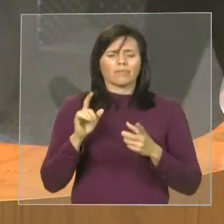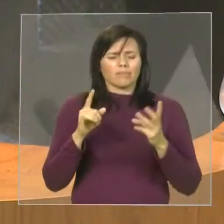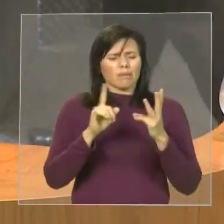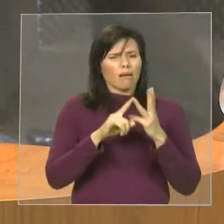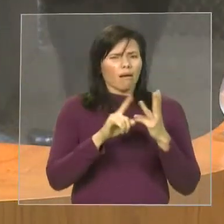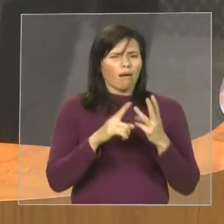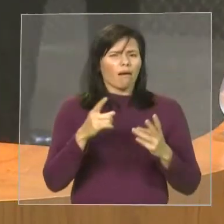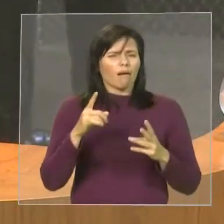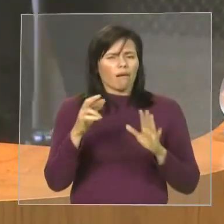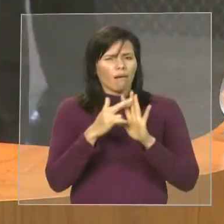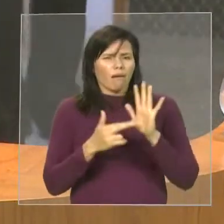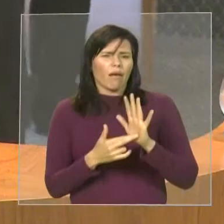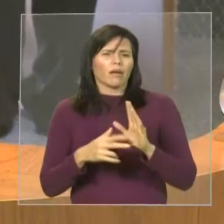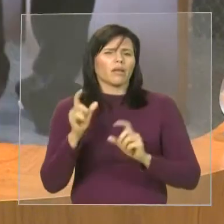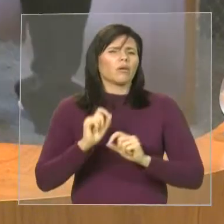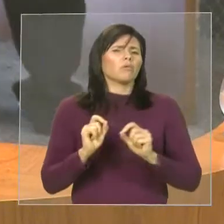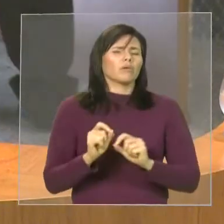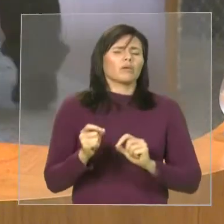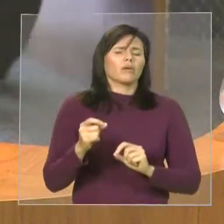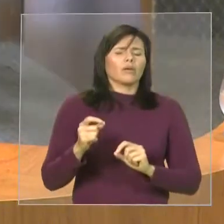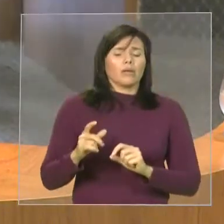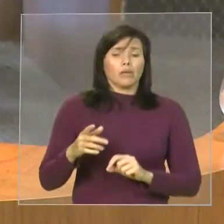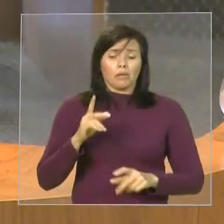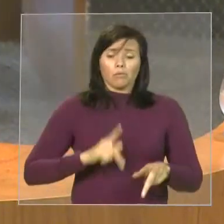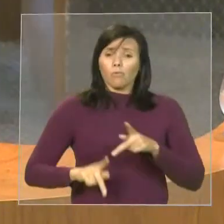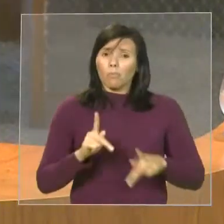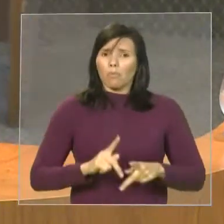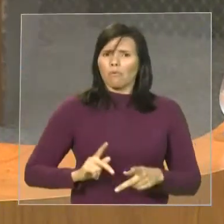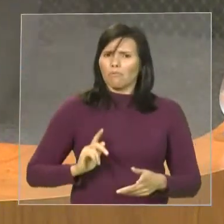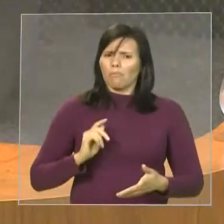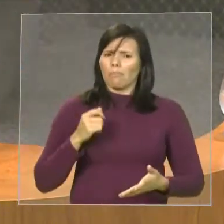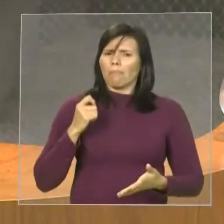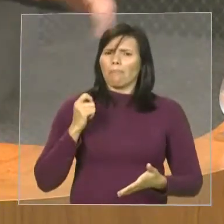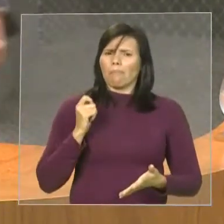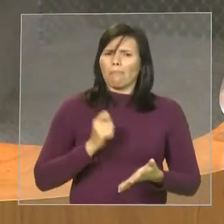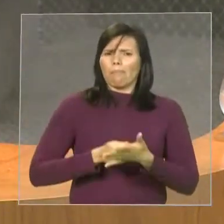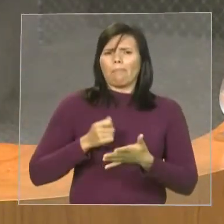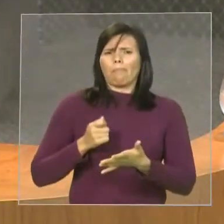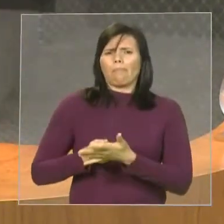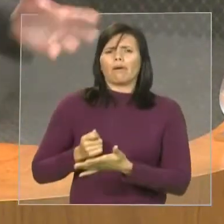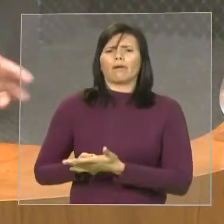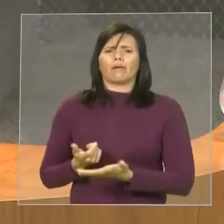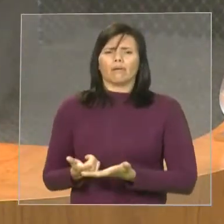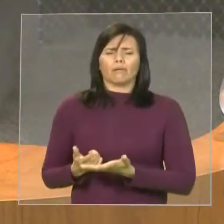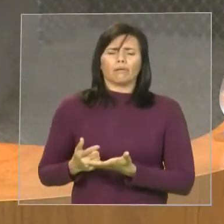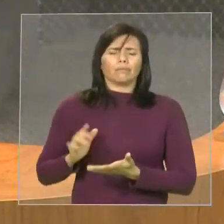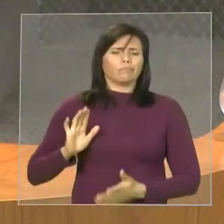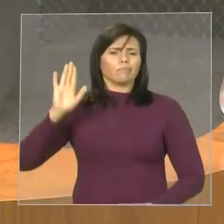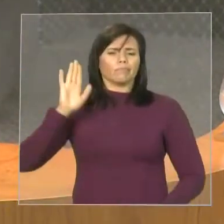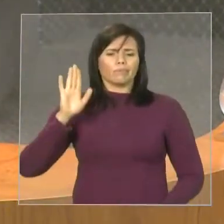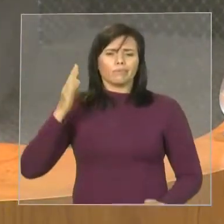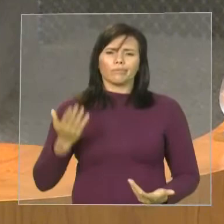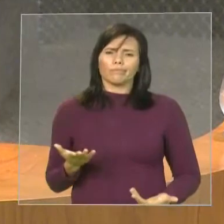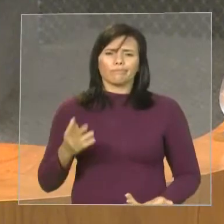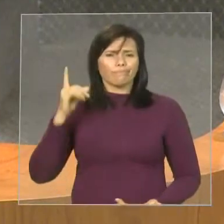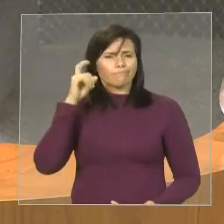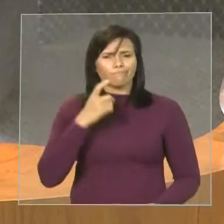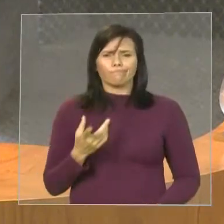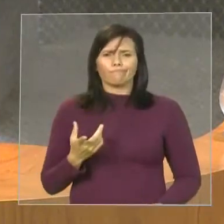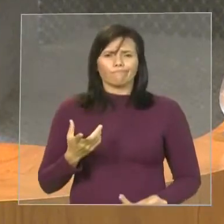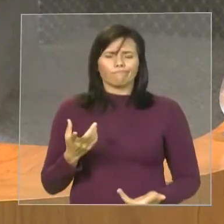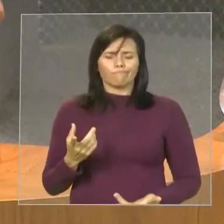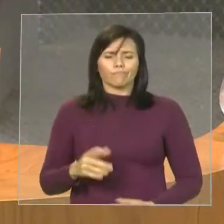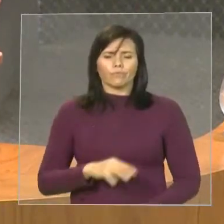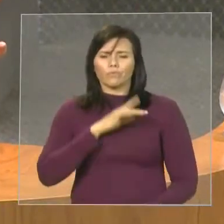também a representatividade fica mitigada, porque os candidatos têm que percorrer várias regiões, vários municípios, e às vezes não tem essa identidade com aquele